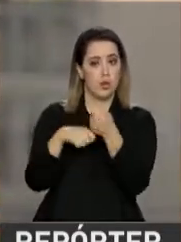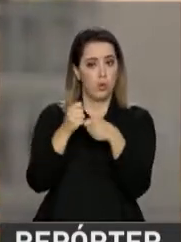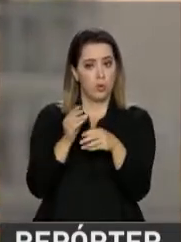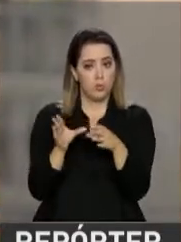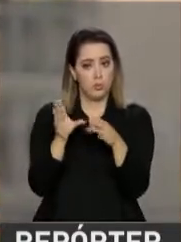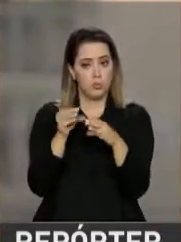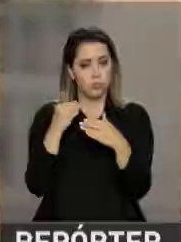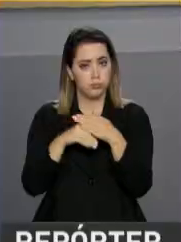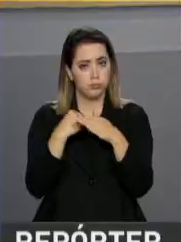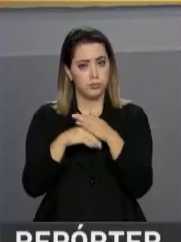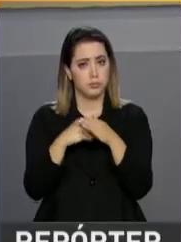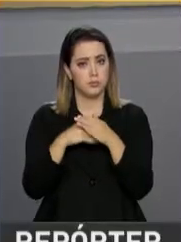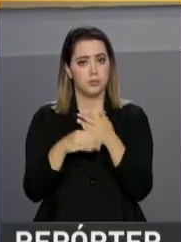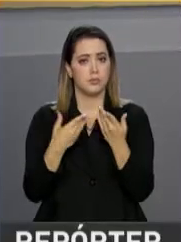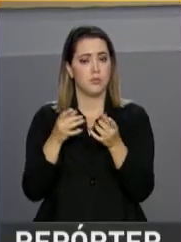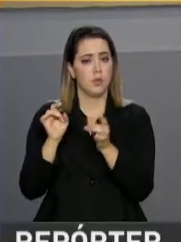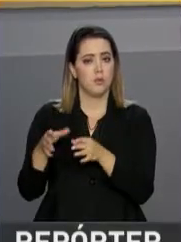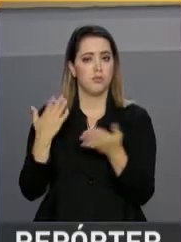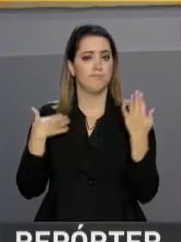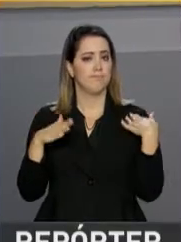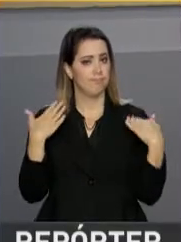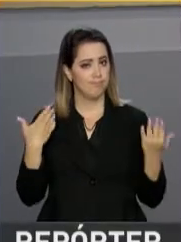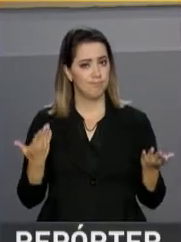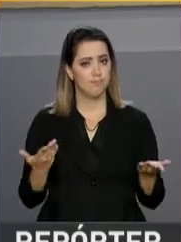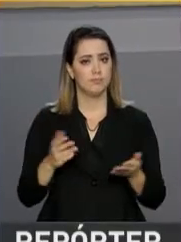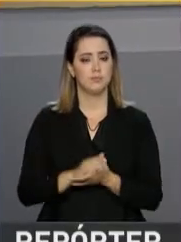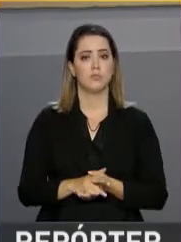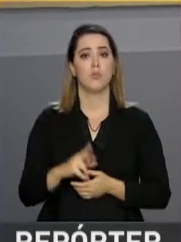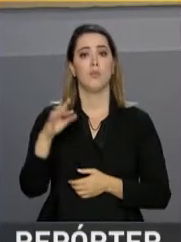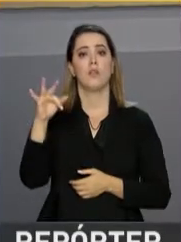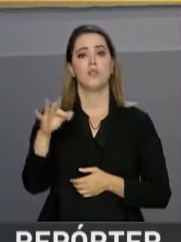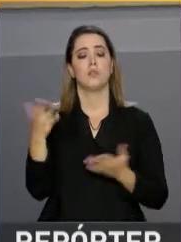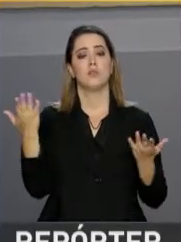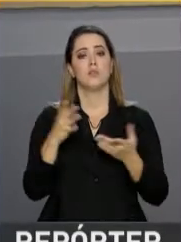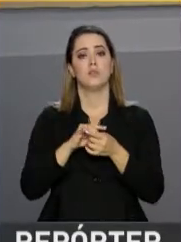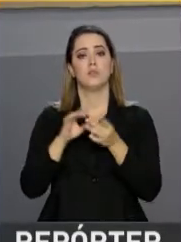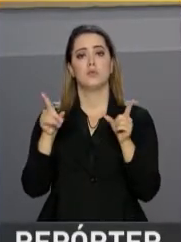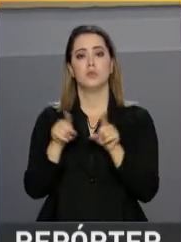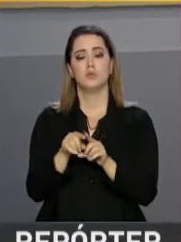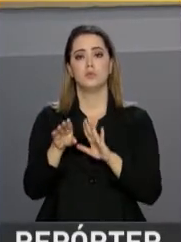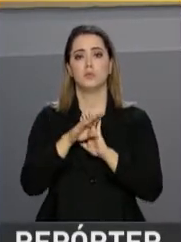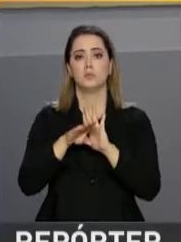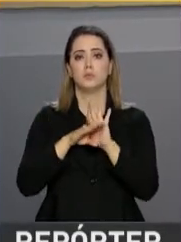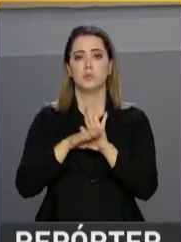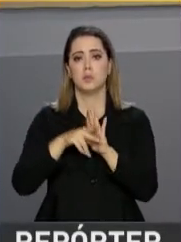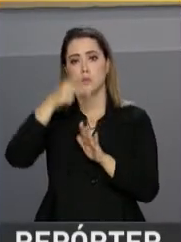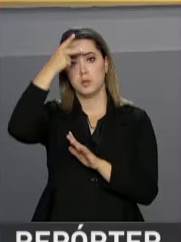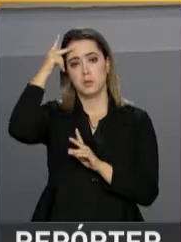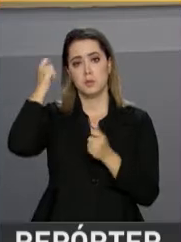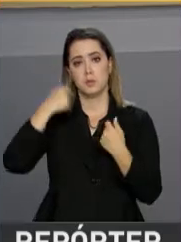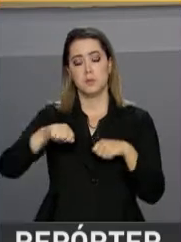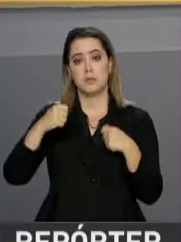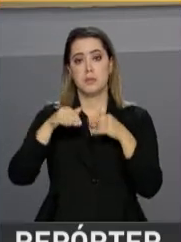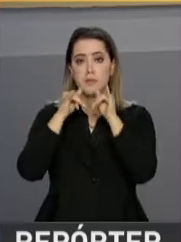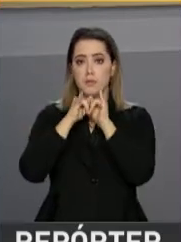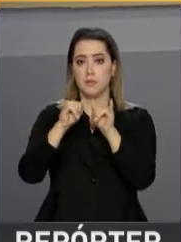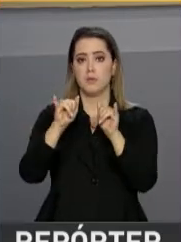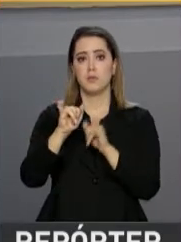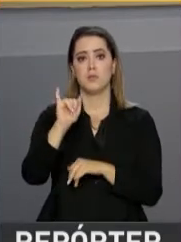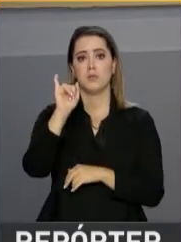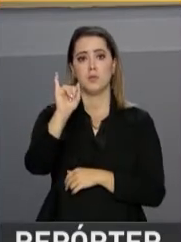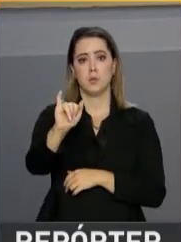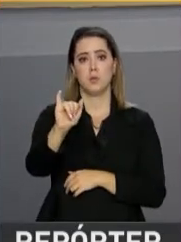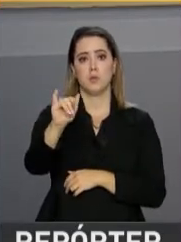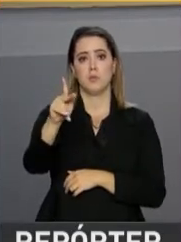coisas que eu gosto de fazer ea receita federal liberou hoje o programa para quem está obrigado a fazer a declaração do imposto